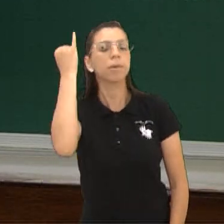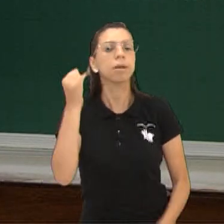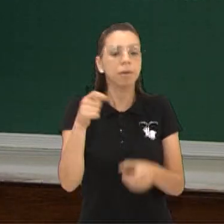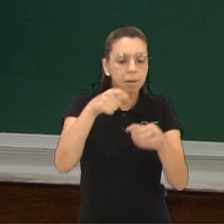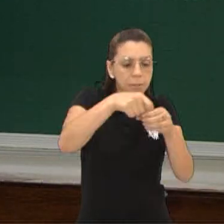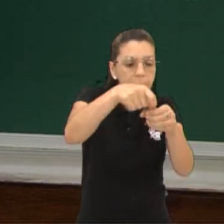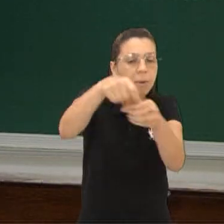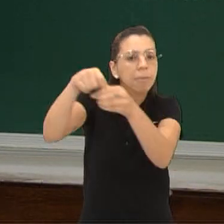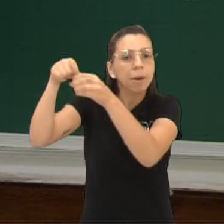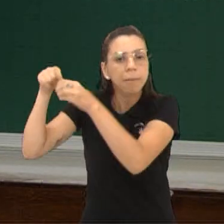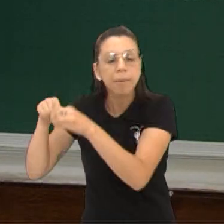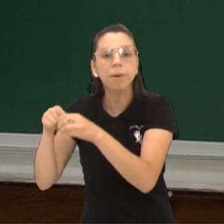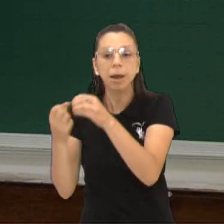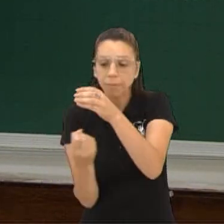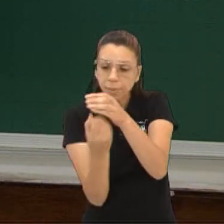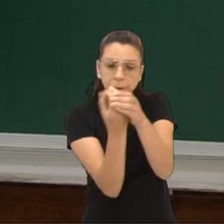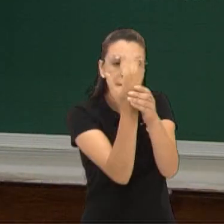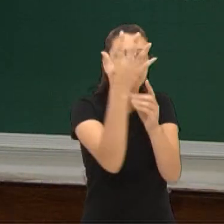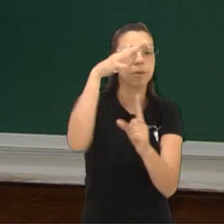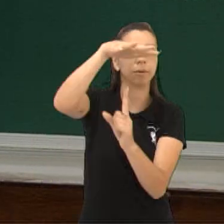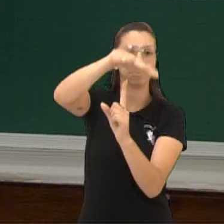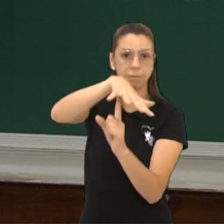dos pinheiros.